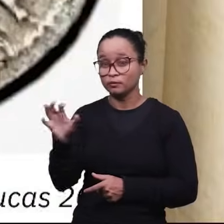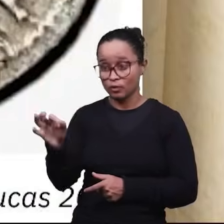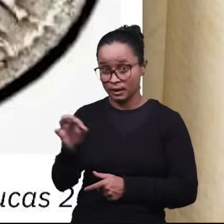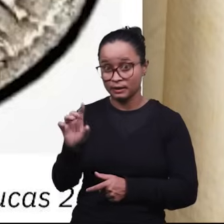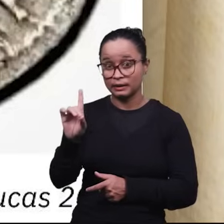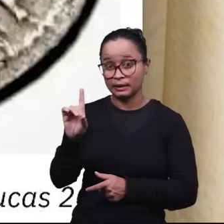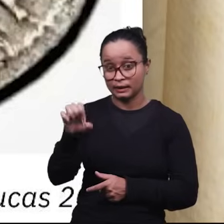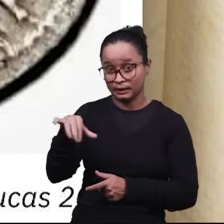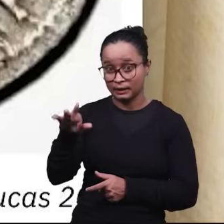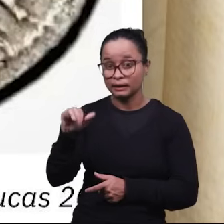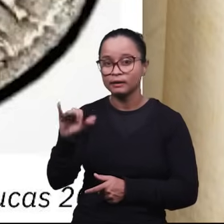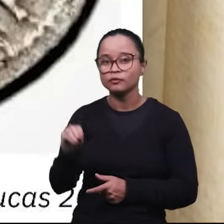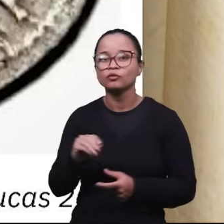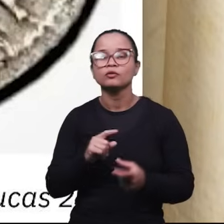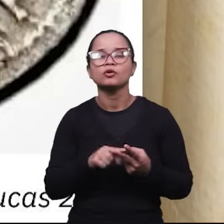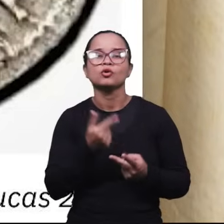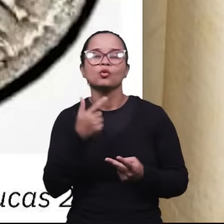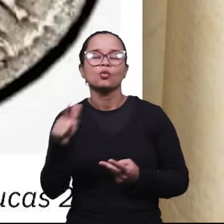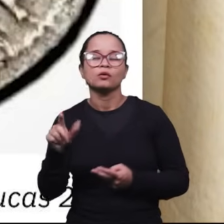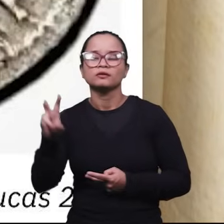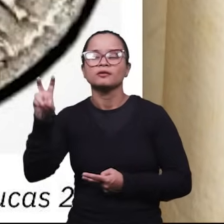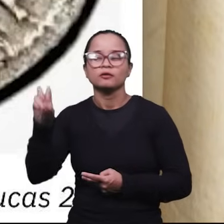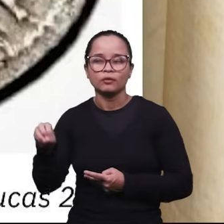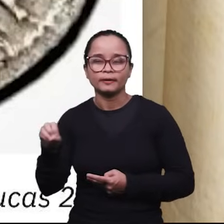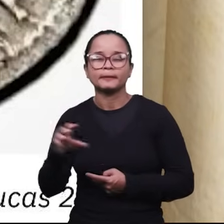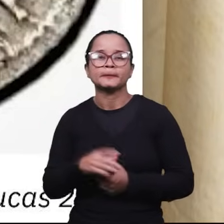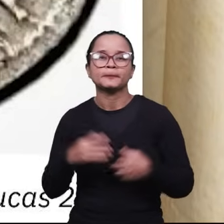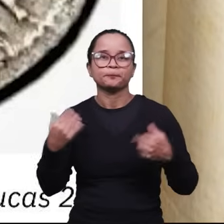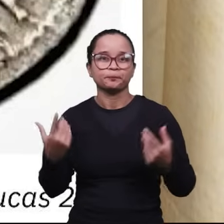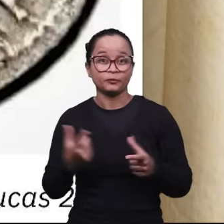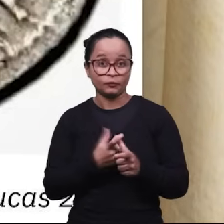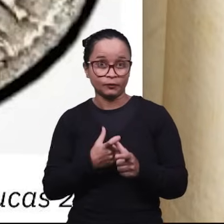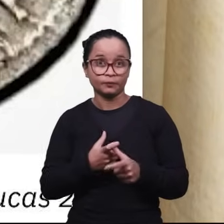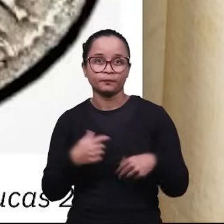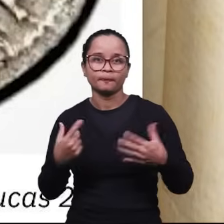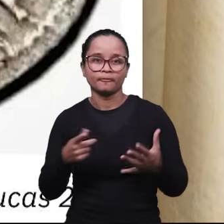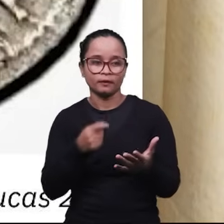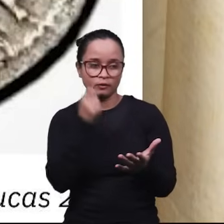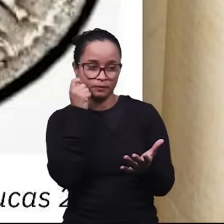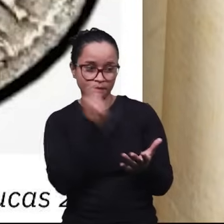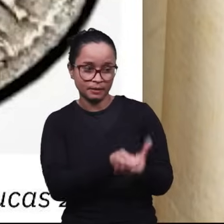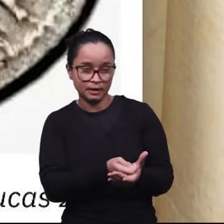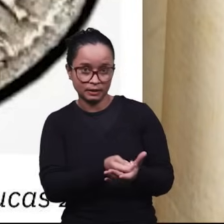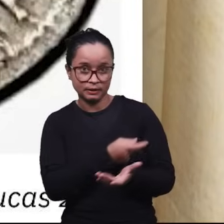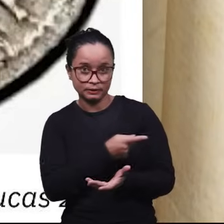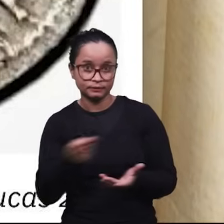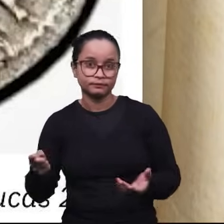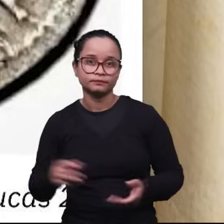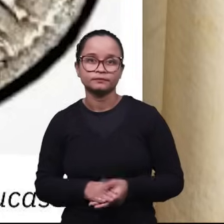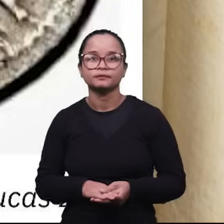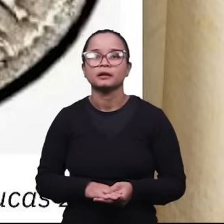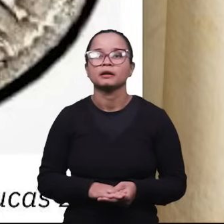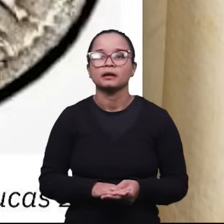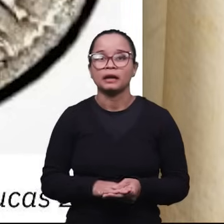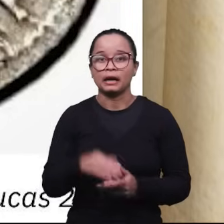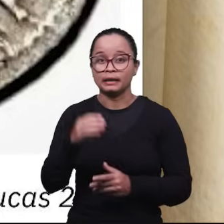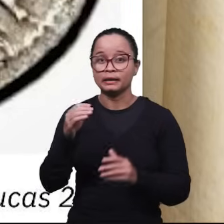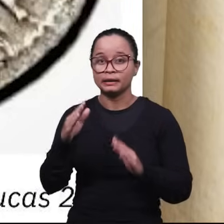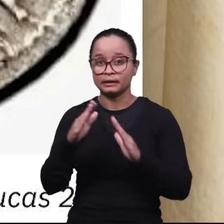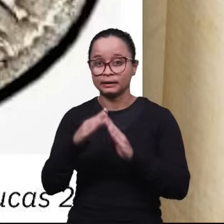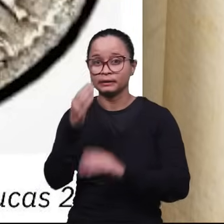50. Na parábola do bom samaritano, onde ele paga ao proprietário da pousada